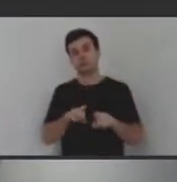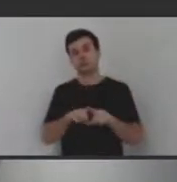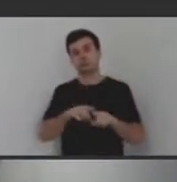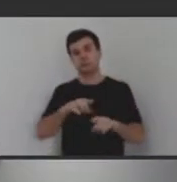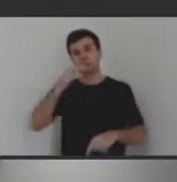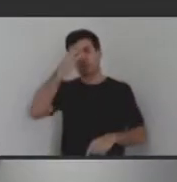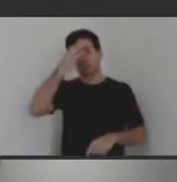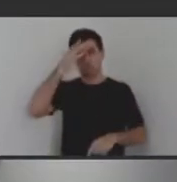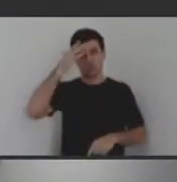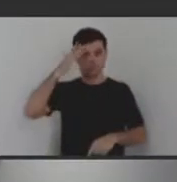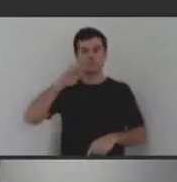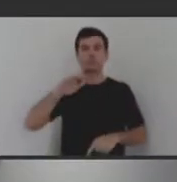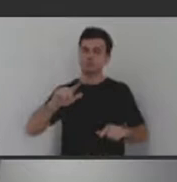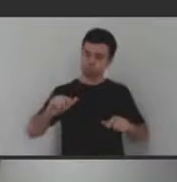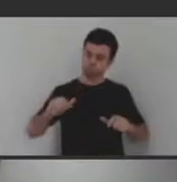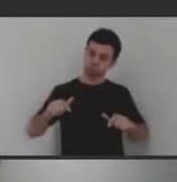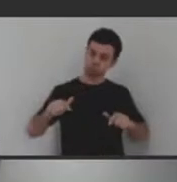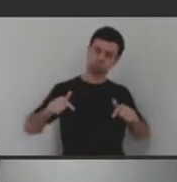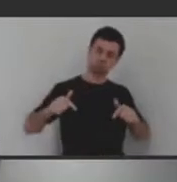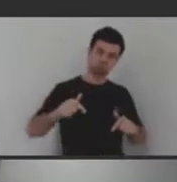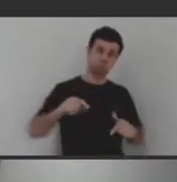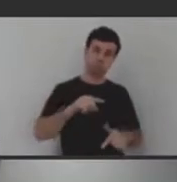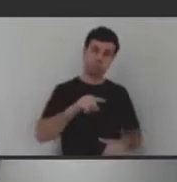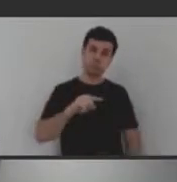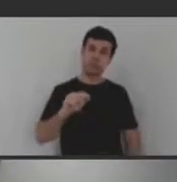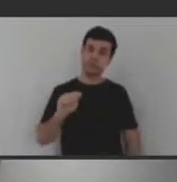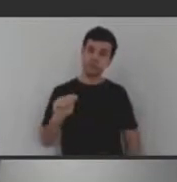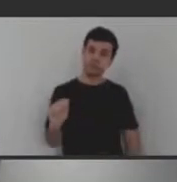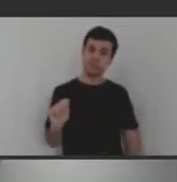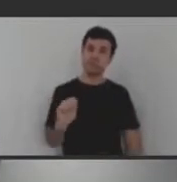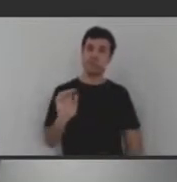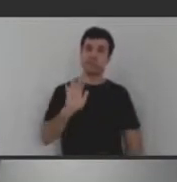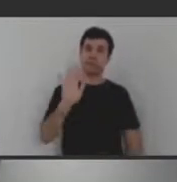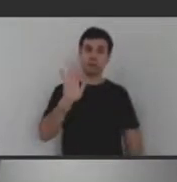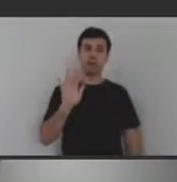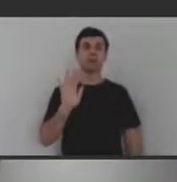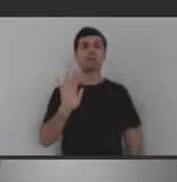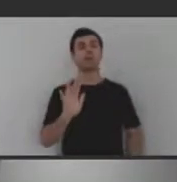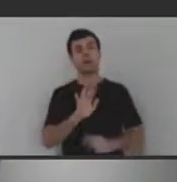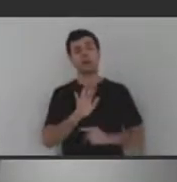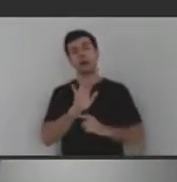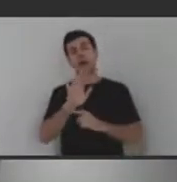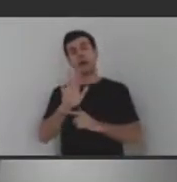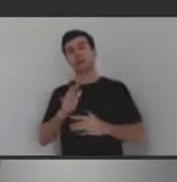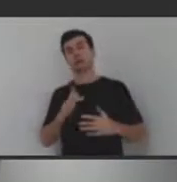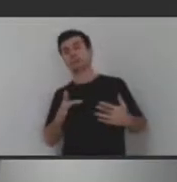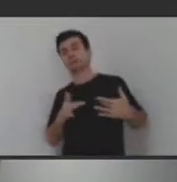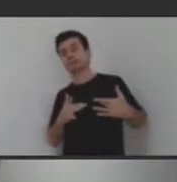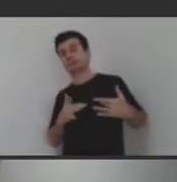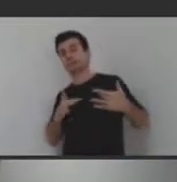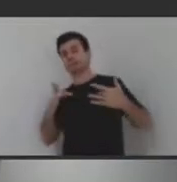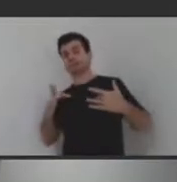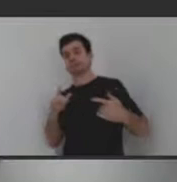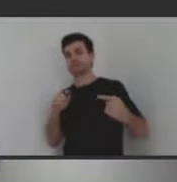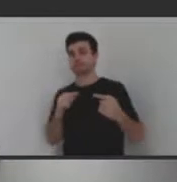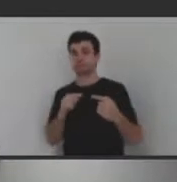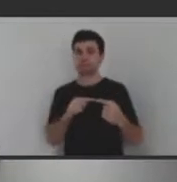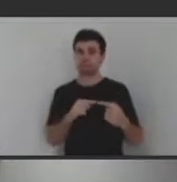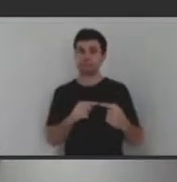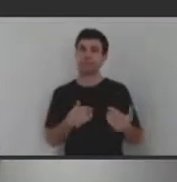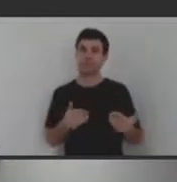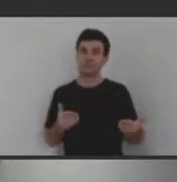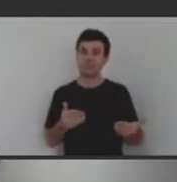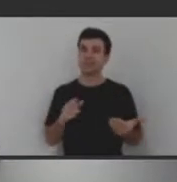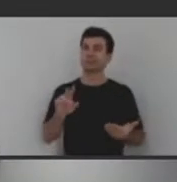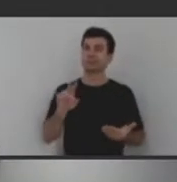nobre iniciativa, destacando o imenso valor de atitudes de solidariedade desta natureza, em momentos de dificuldade